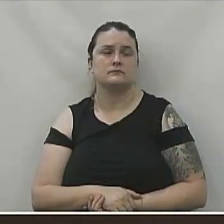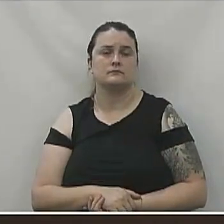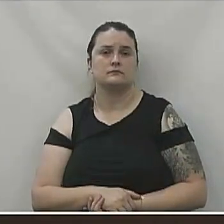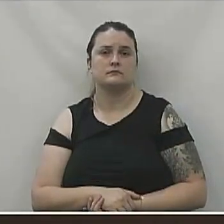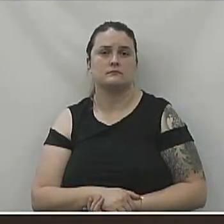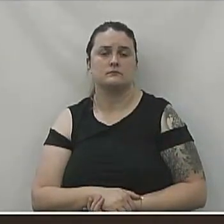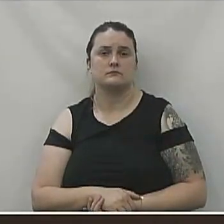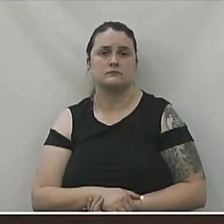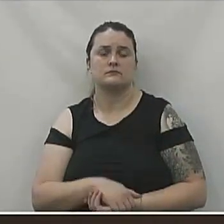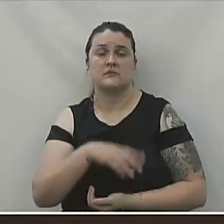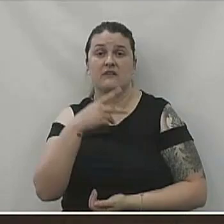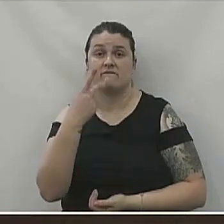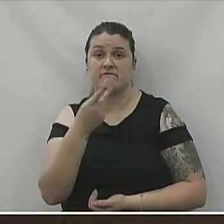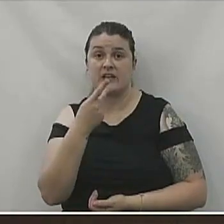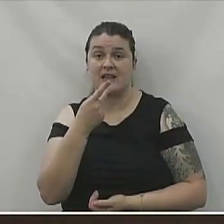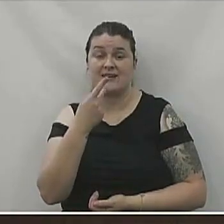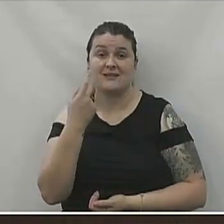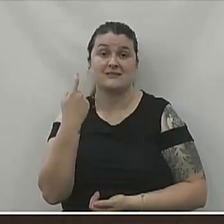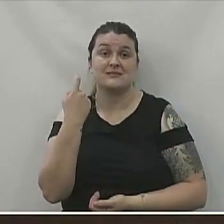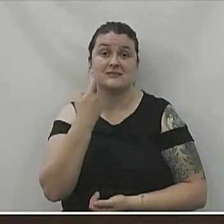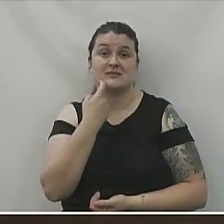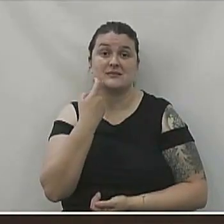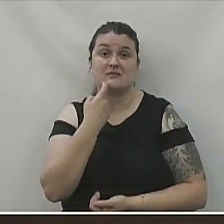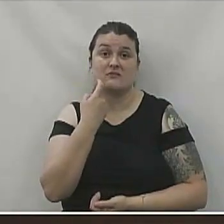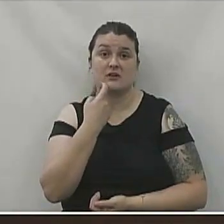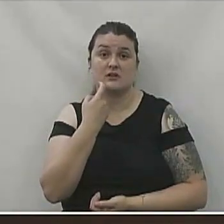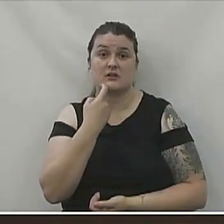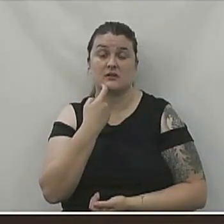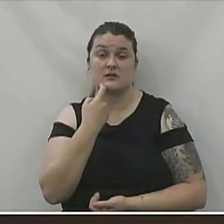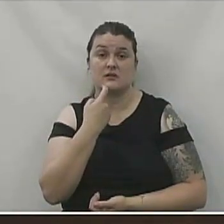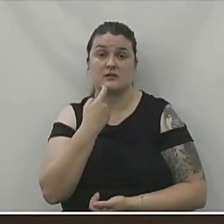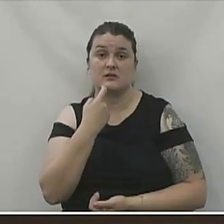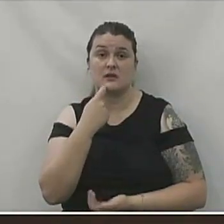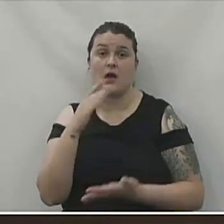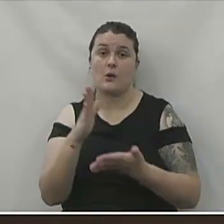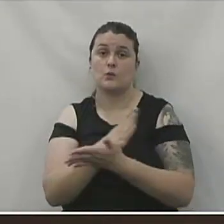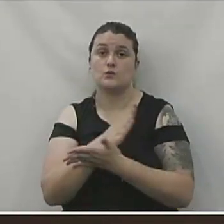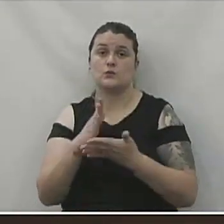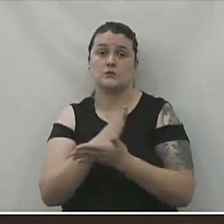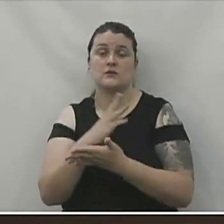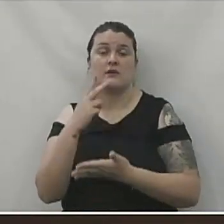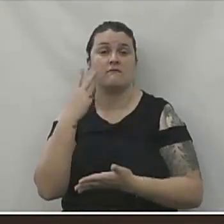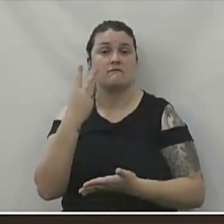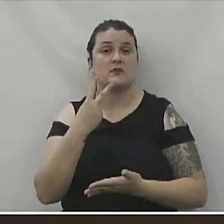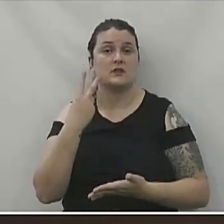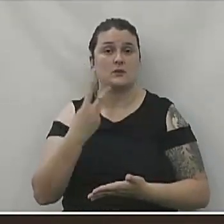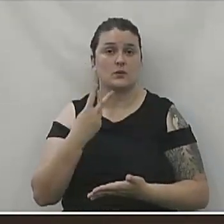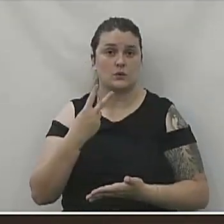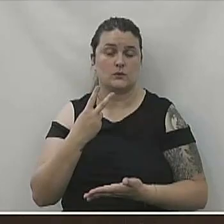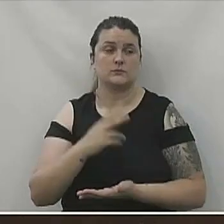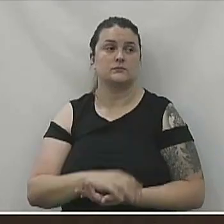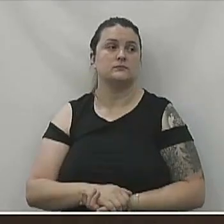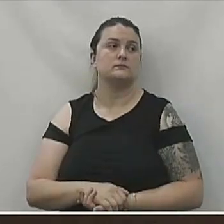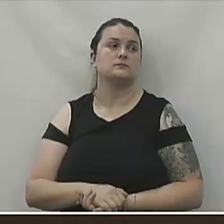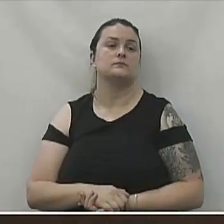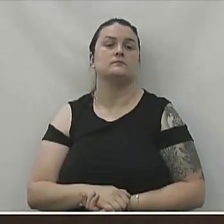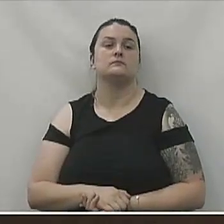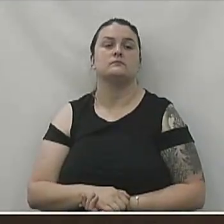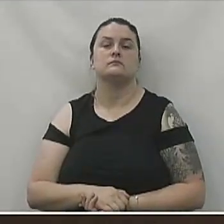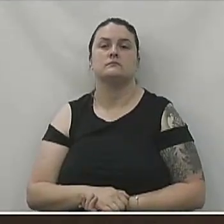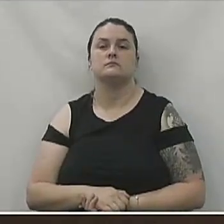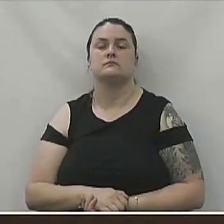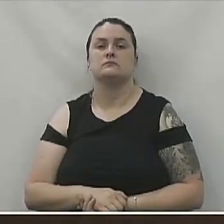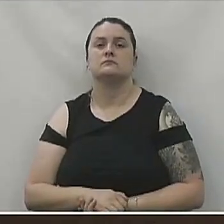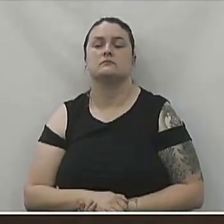de salientar que na sexta-feira alguns vereadores no qual até